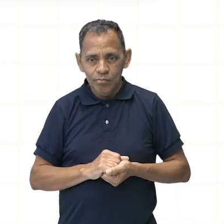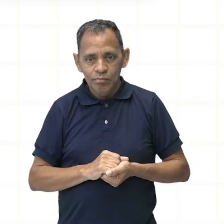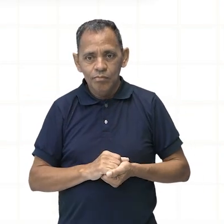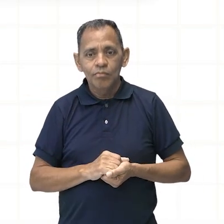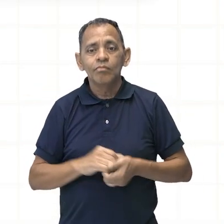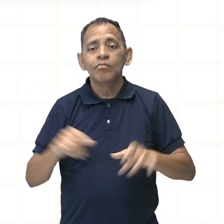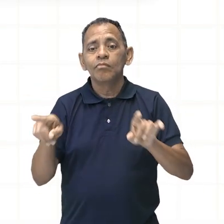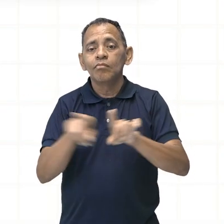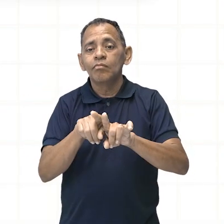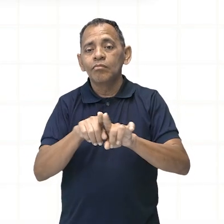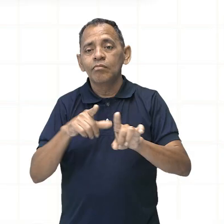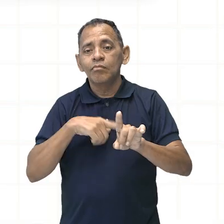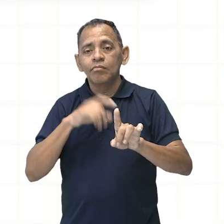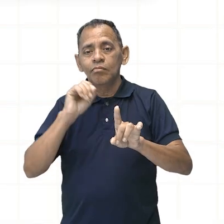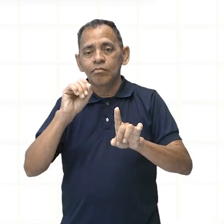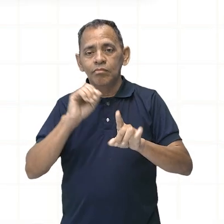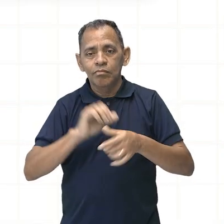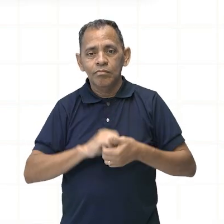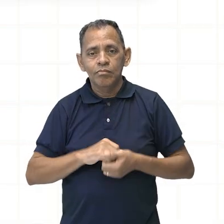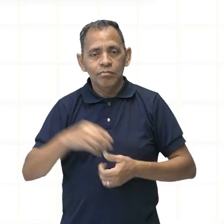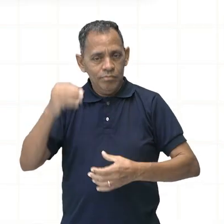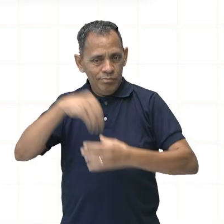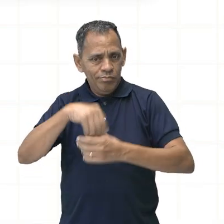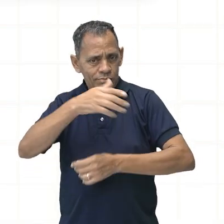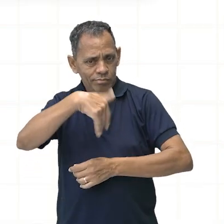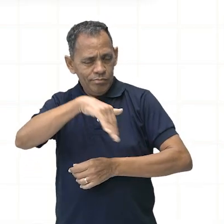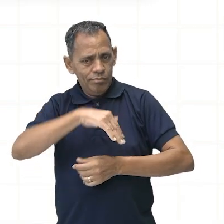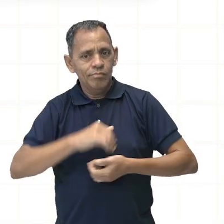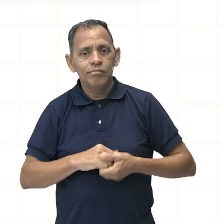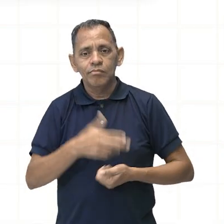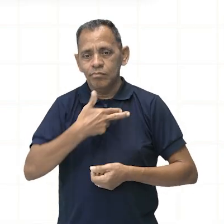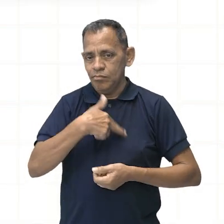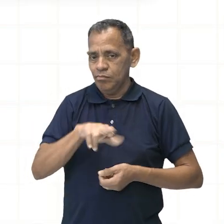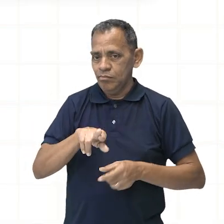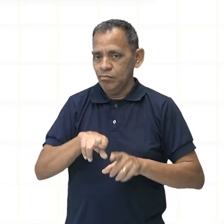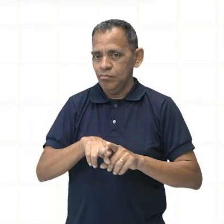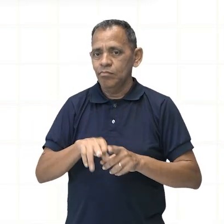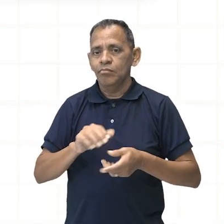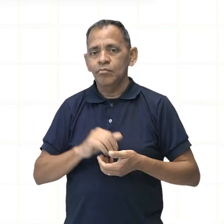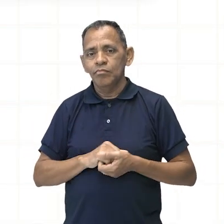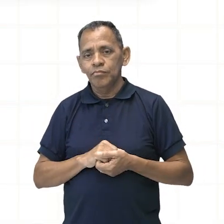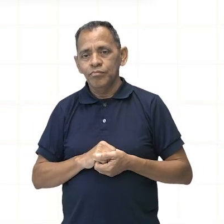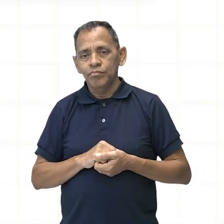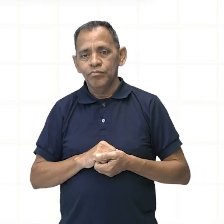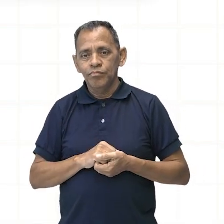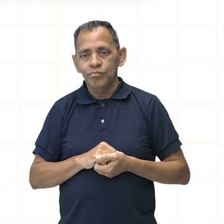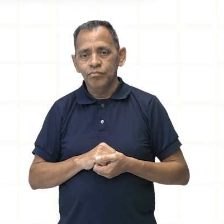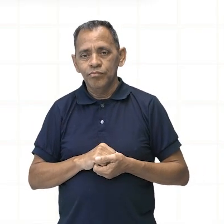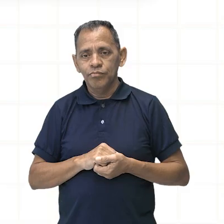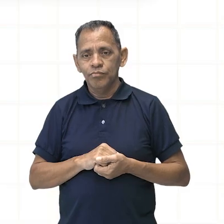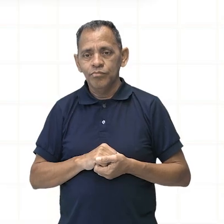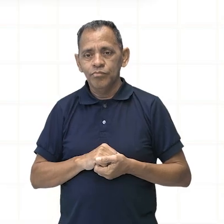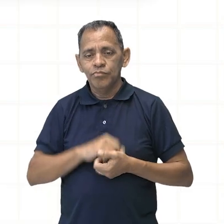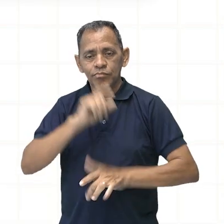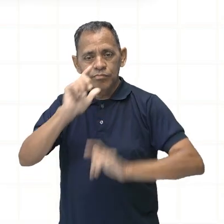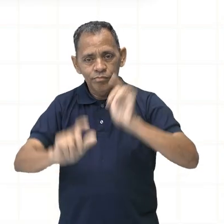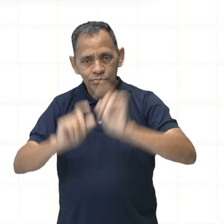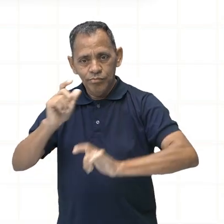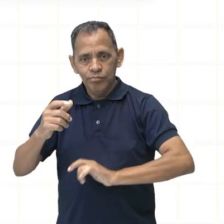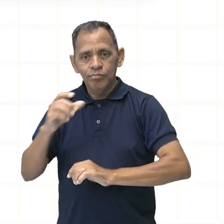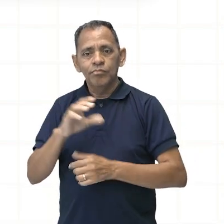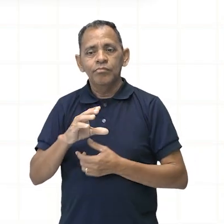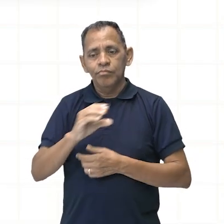também ainda, dentro da questão religiosa, espiritual, das civilizações orientais,